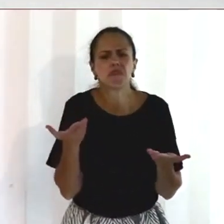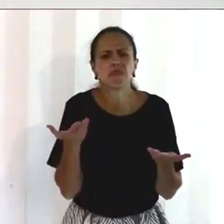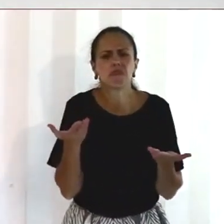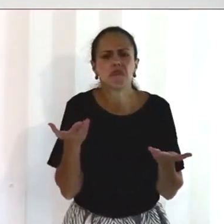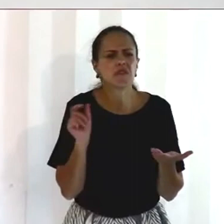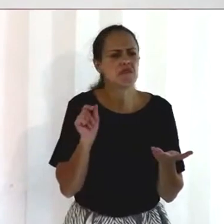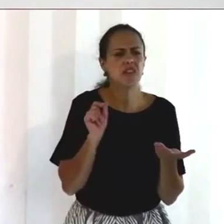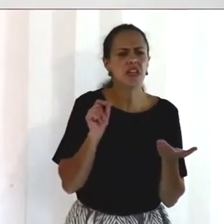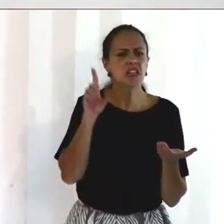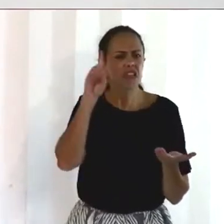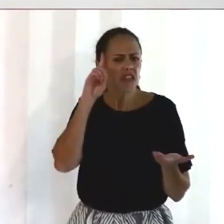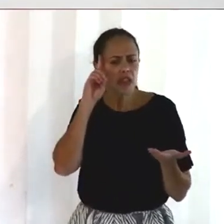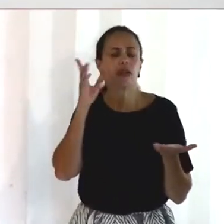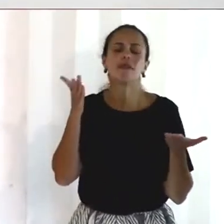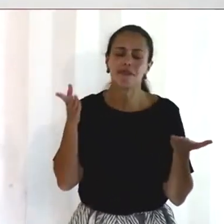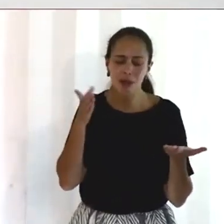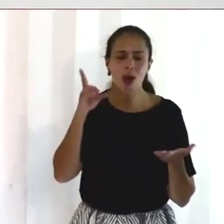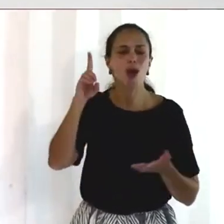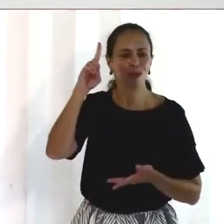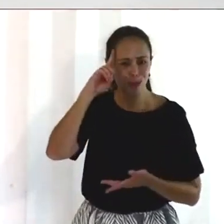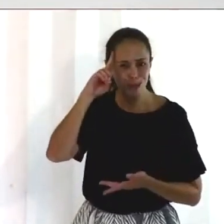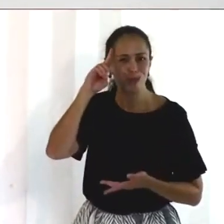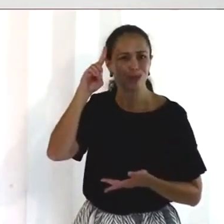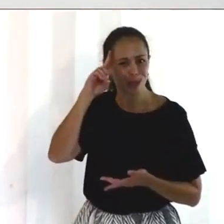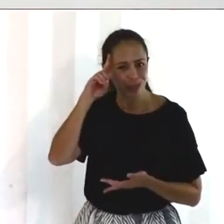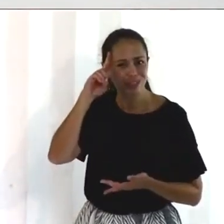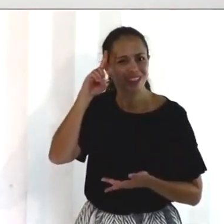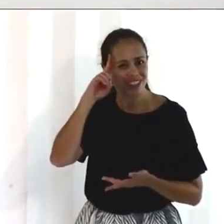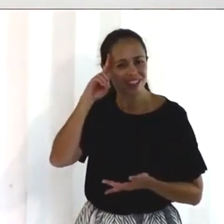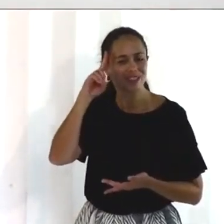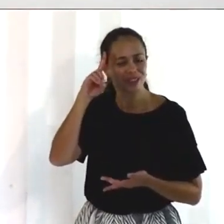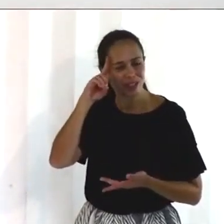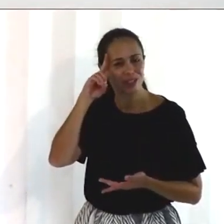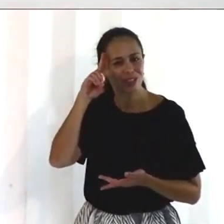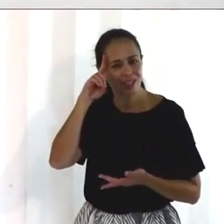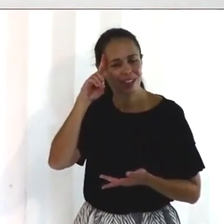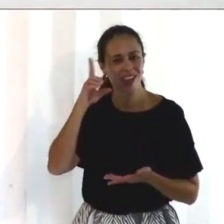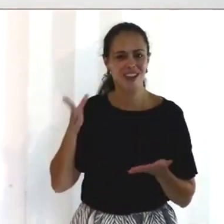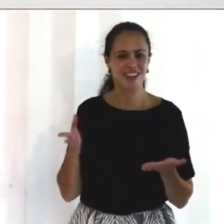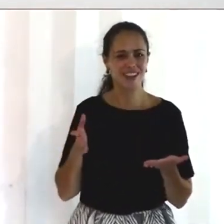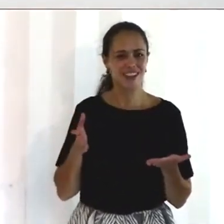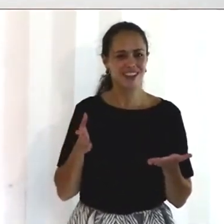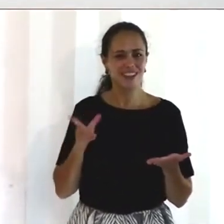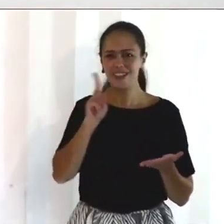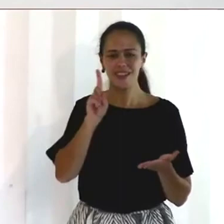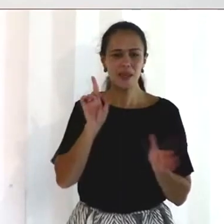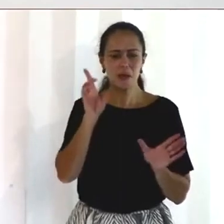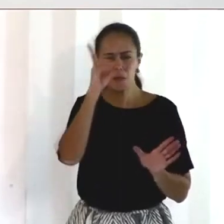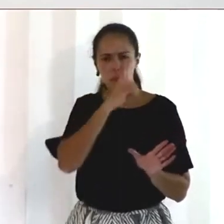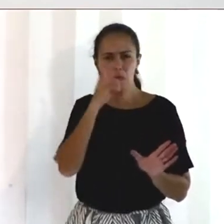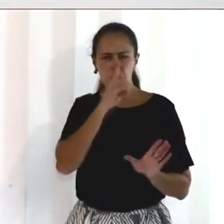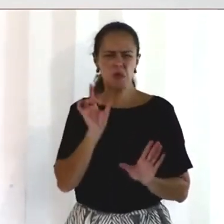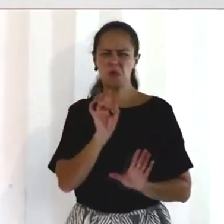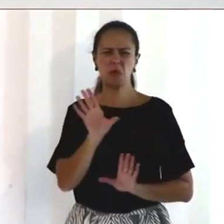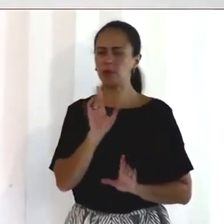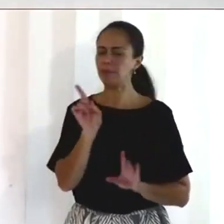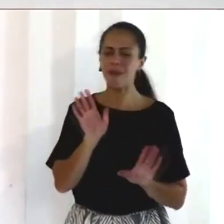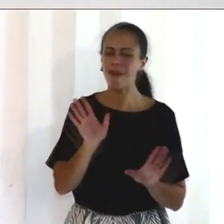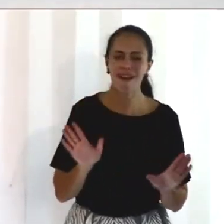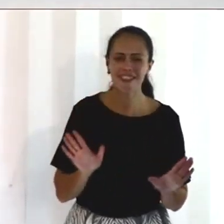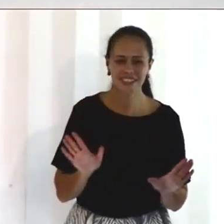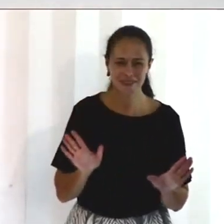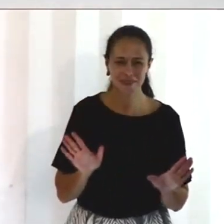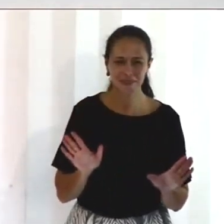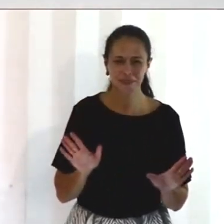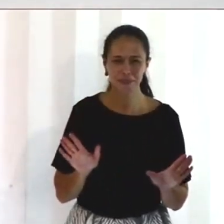quero fazer algumas aplicações práticas aqui para que isso possa nos trazer luz para os nossos dias. Meus queridos e